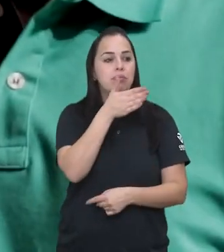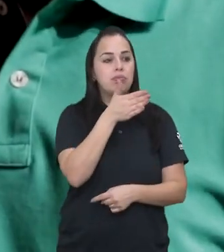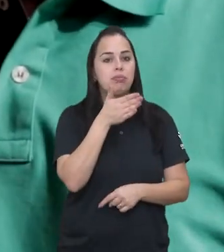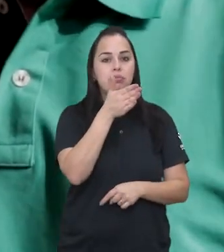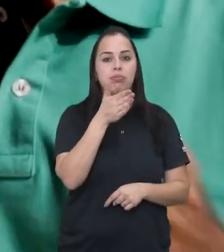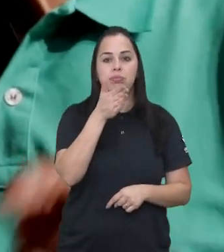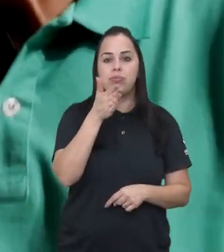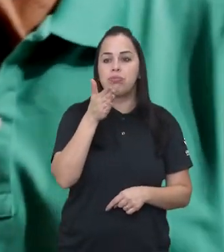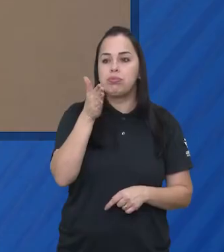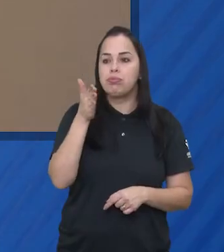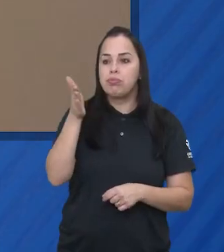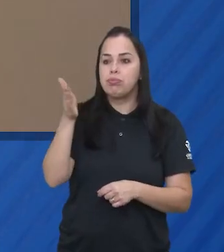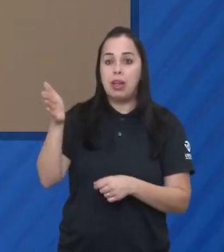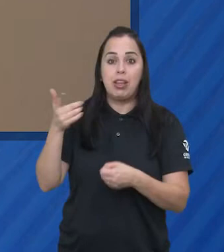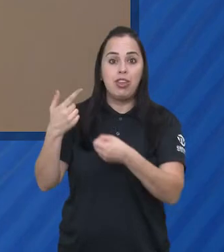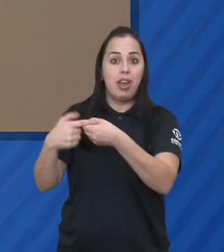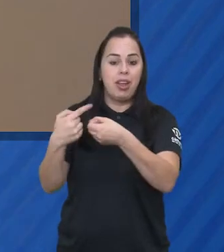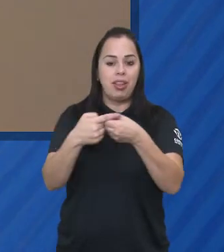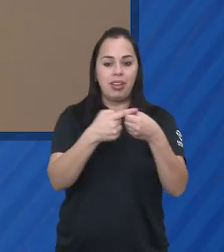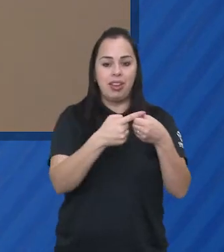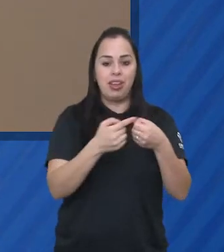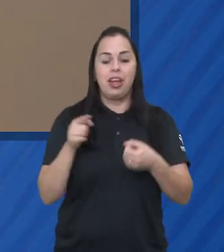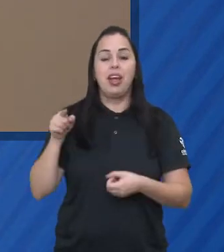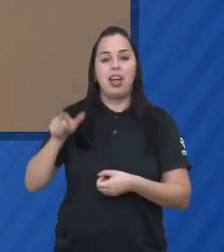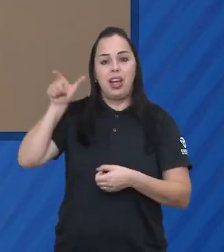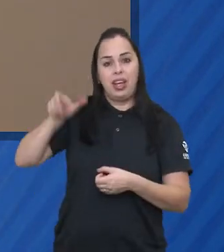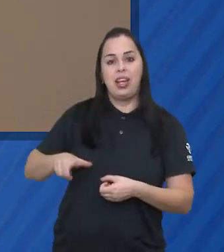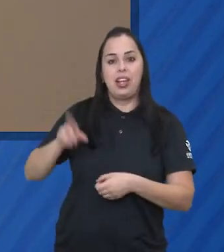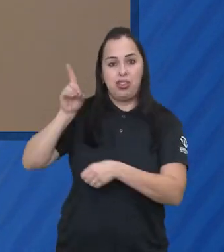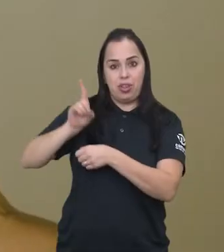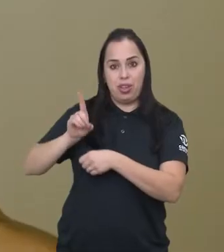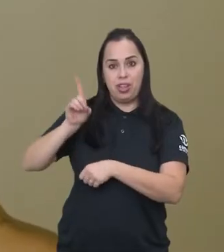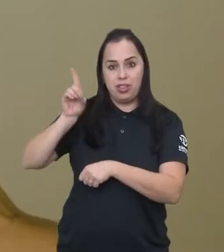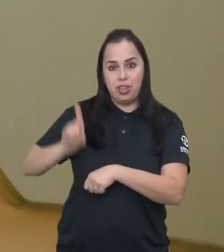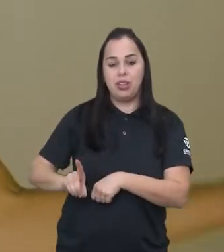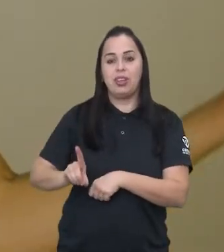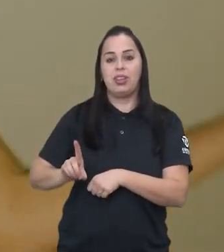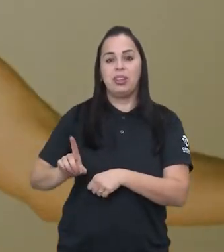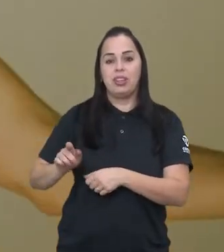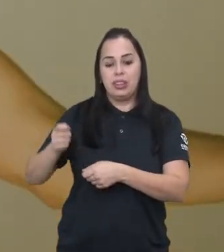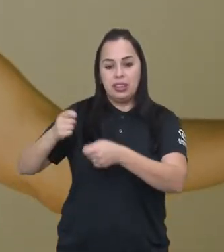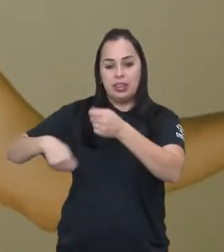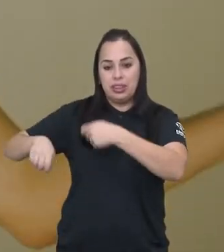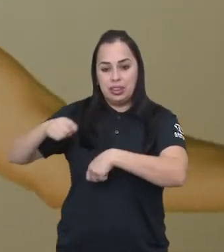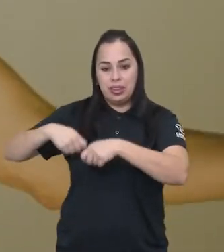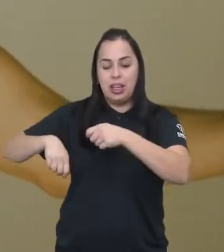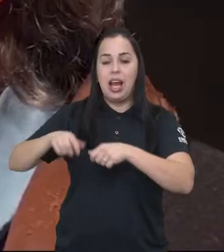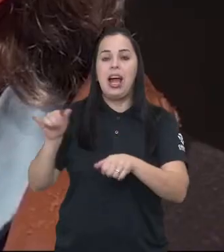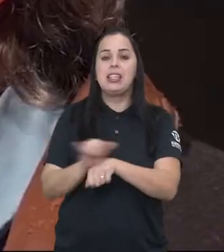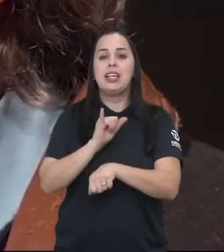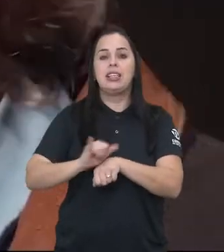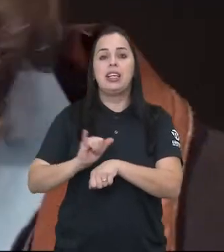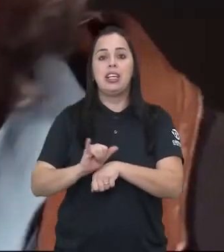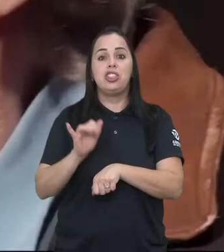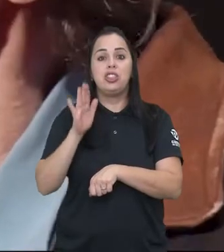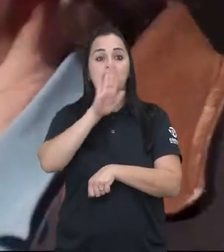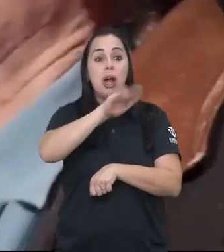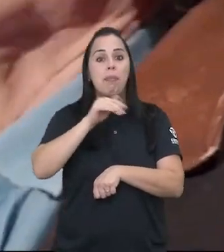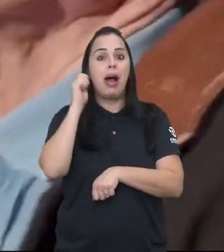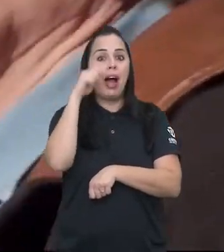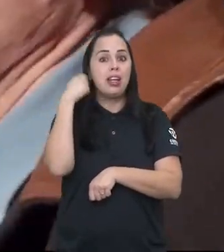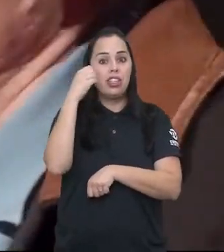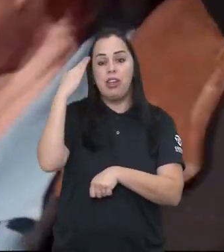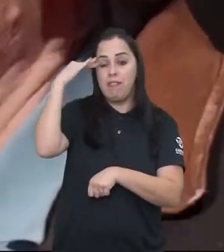por diversas cidades e, como conta o Vicente, diretor teatral, uma das estratégias foi convidar artistas de